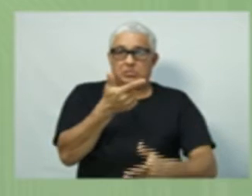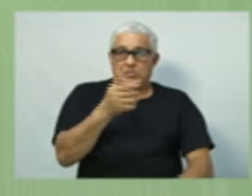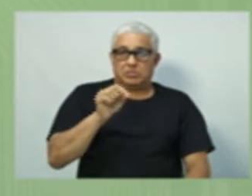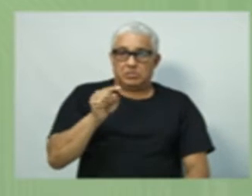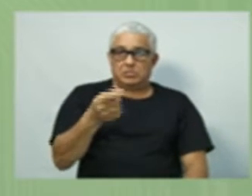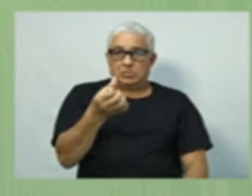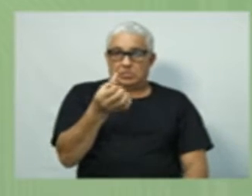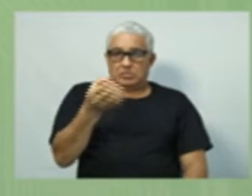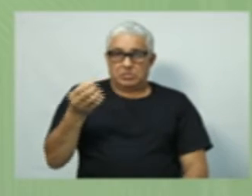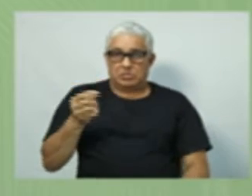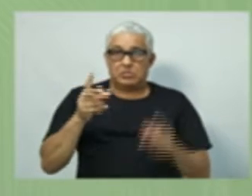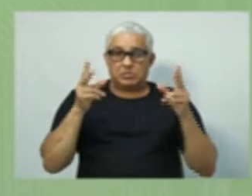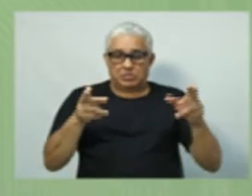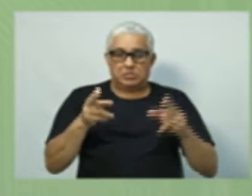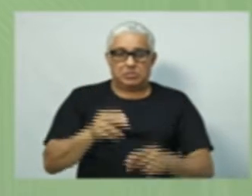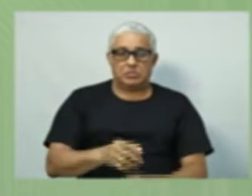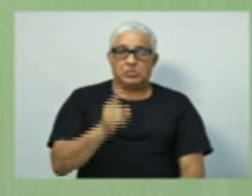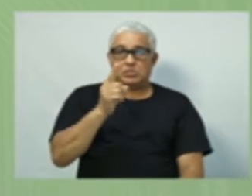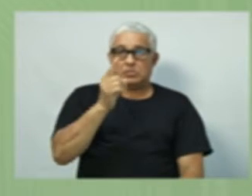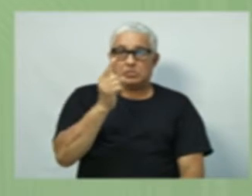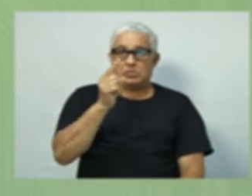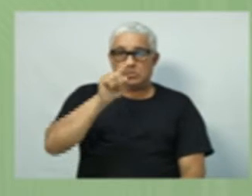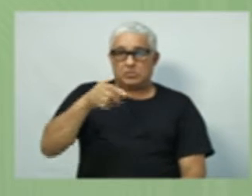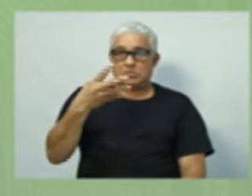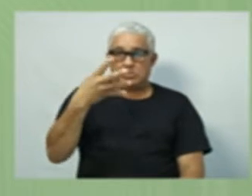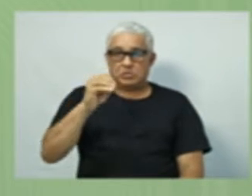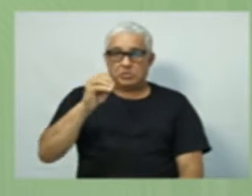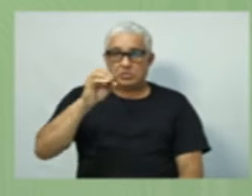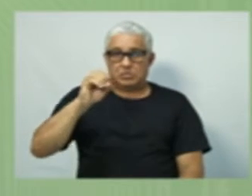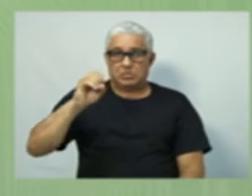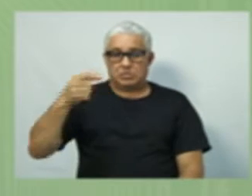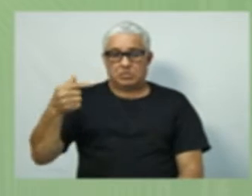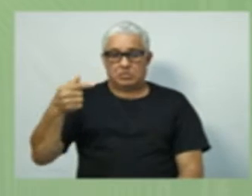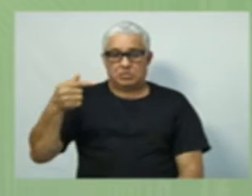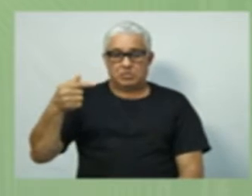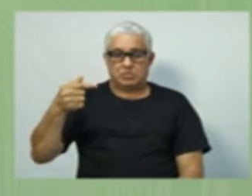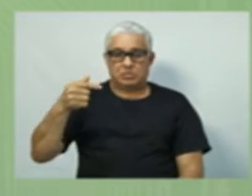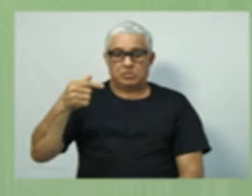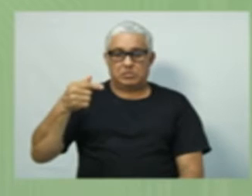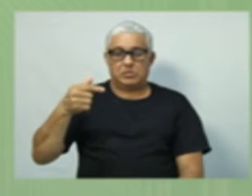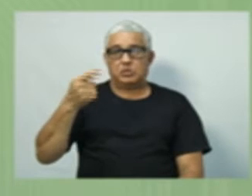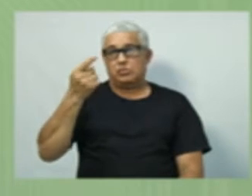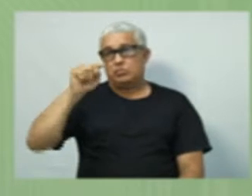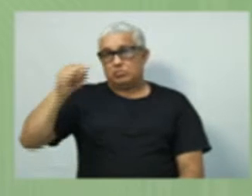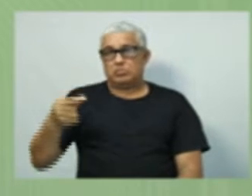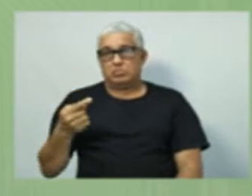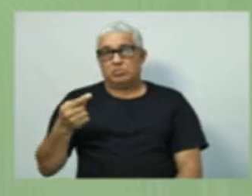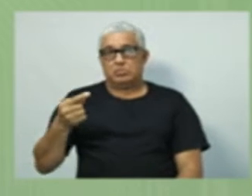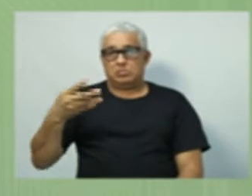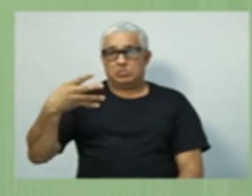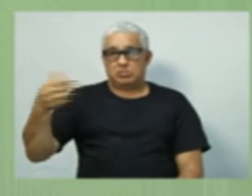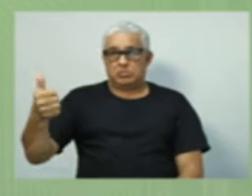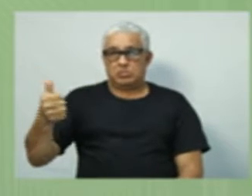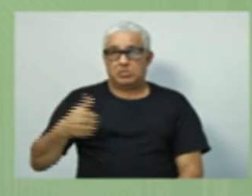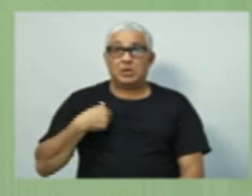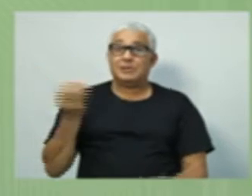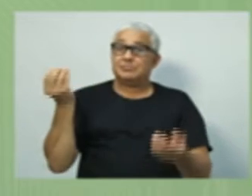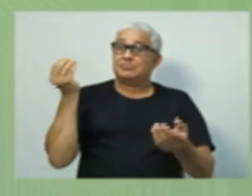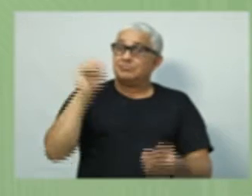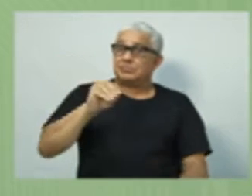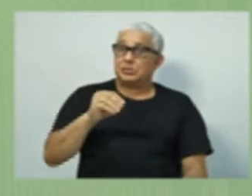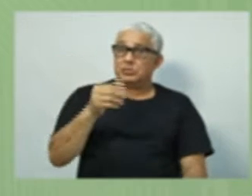a um 4007 arredondando aqui os 7 para 1 em 1,41 eu sou eu coloquei